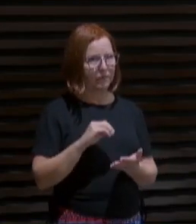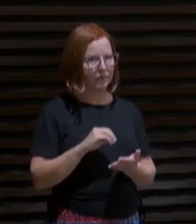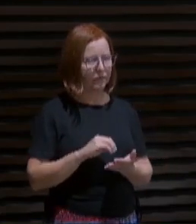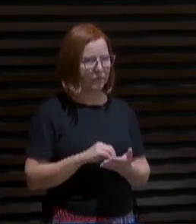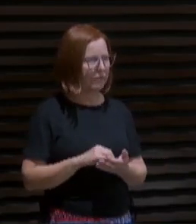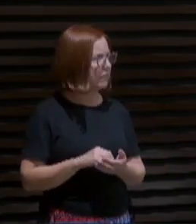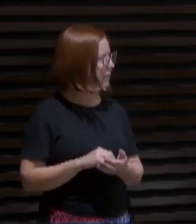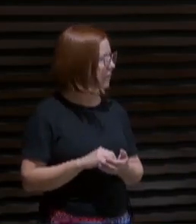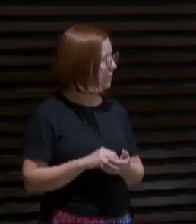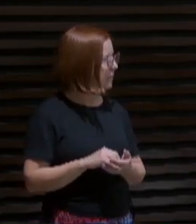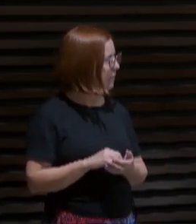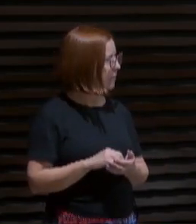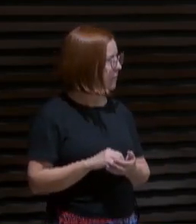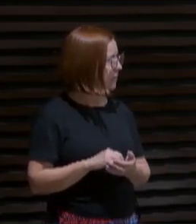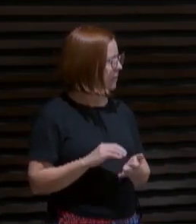olhando